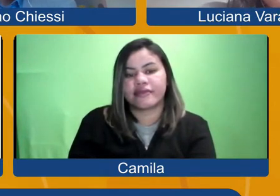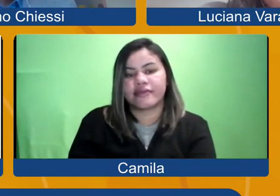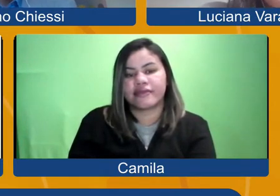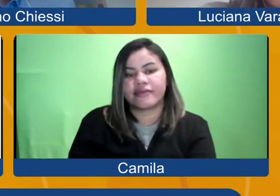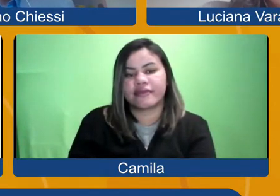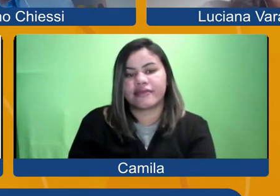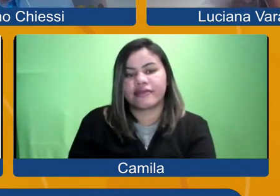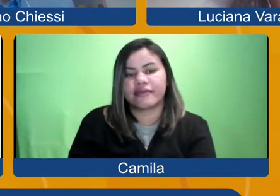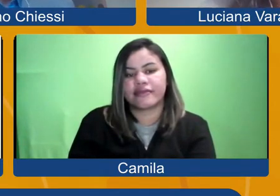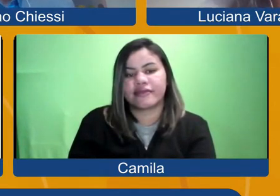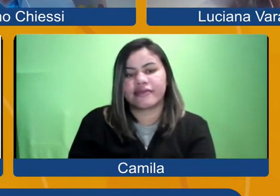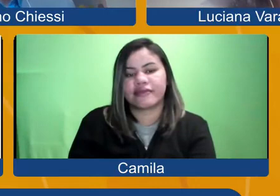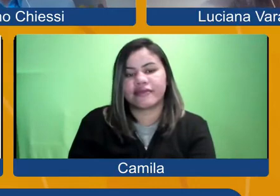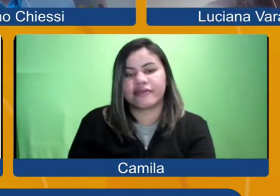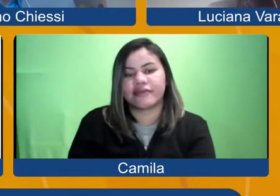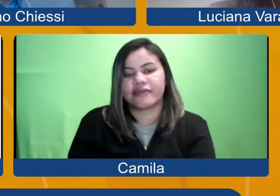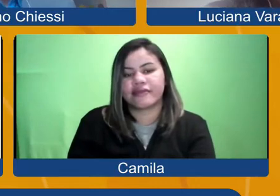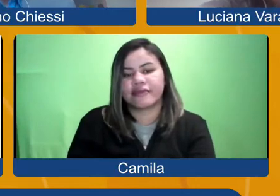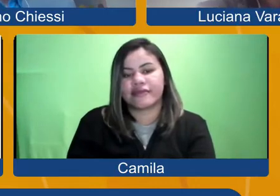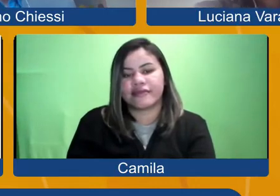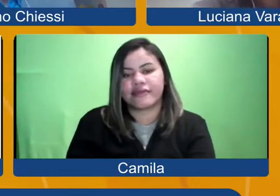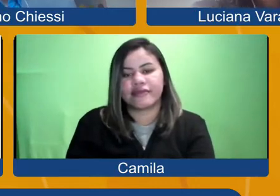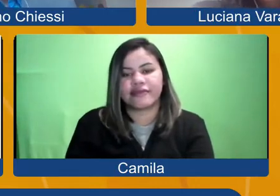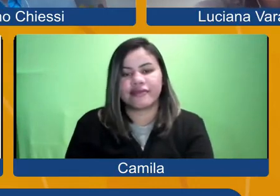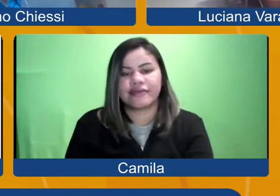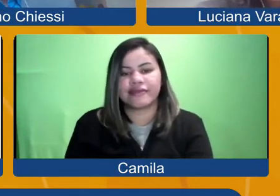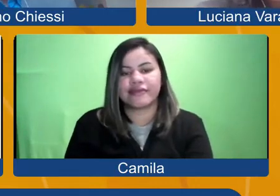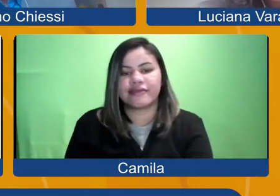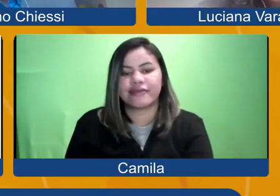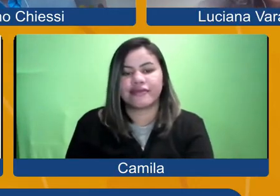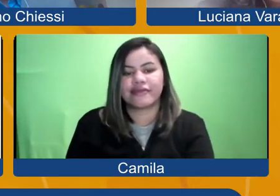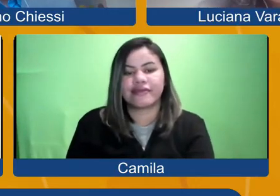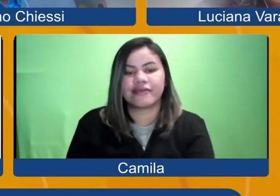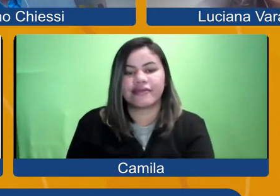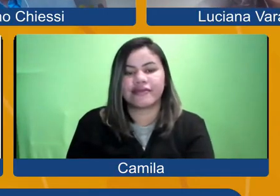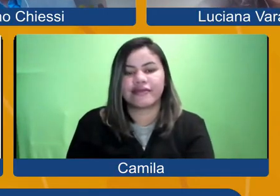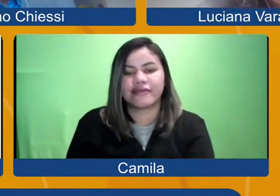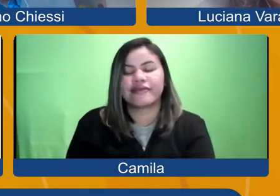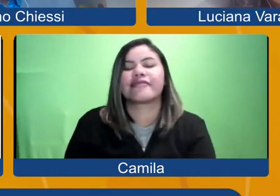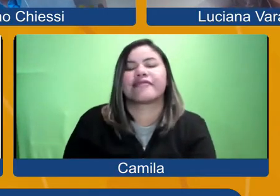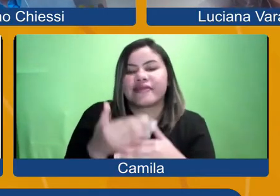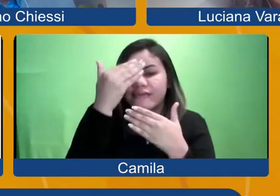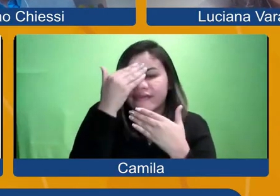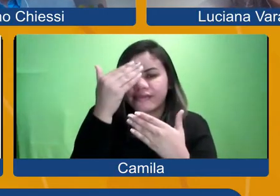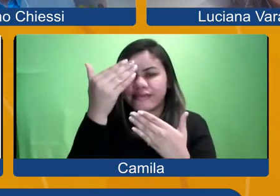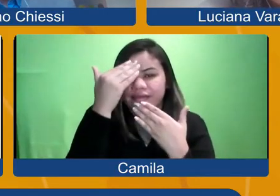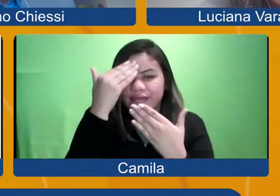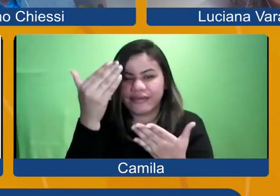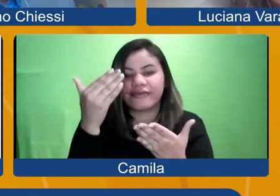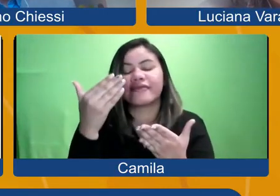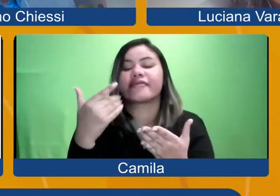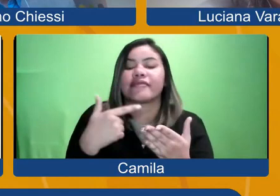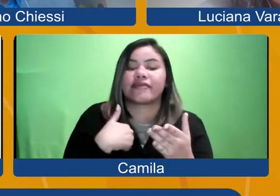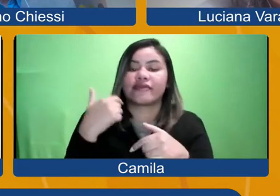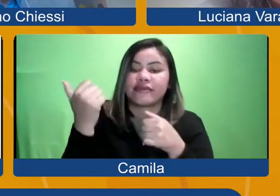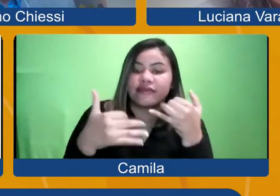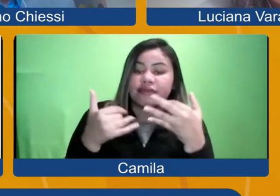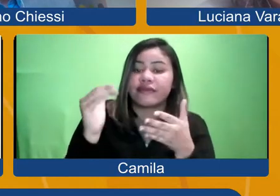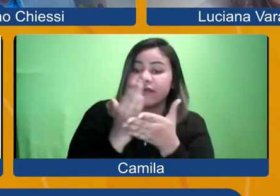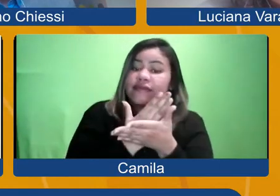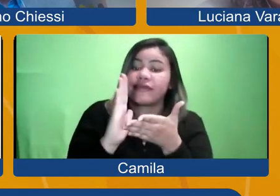Já está funcionando, pode falar. Ah, tá. Então, muito obrigada. Também vou comentar algumas